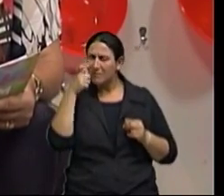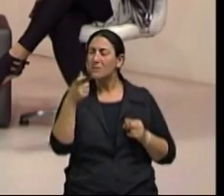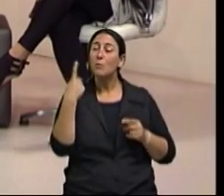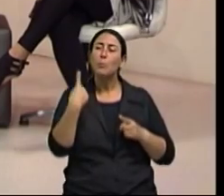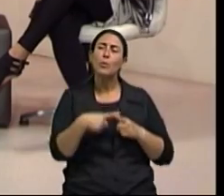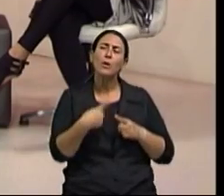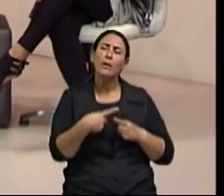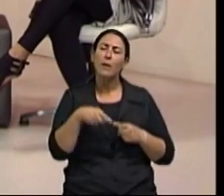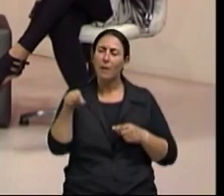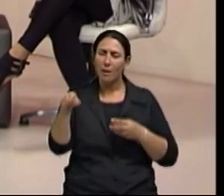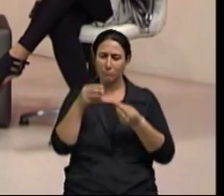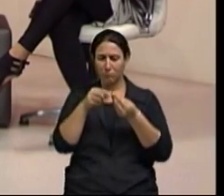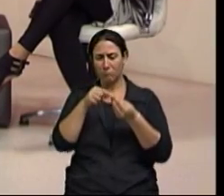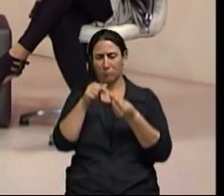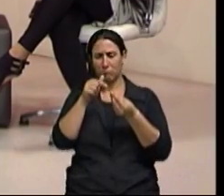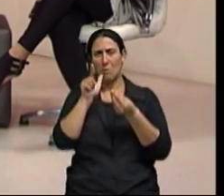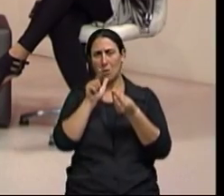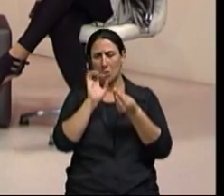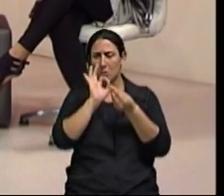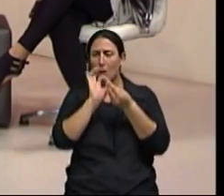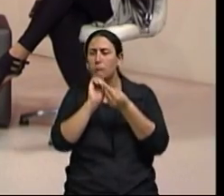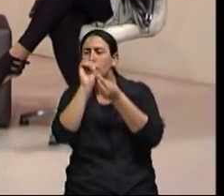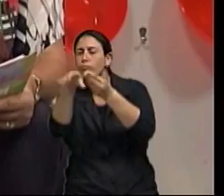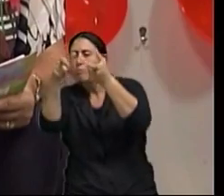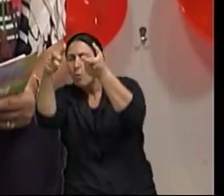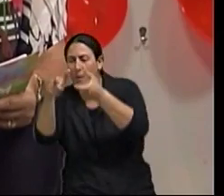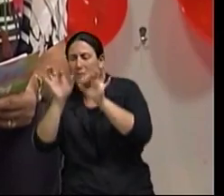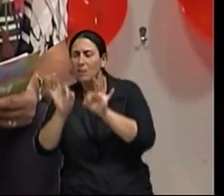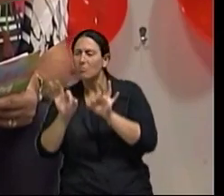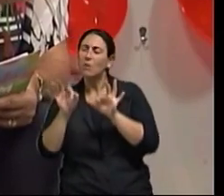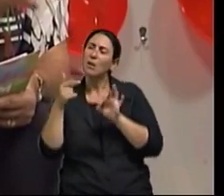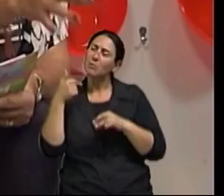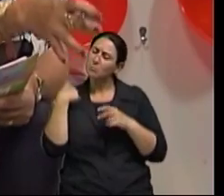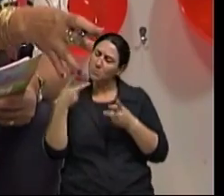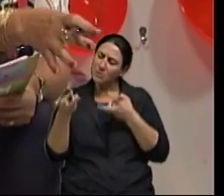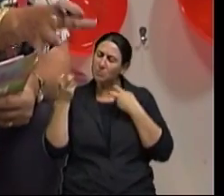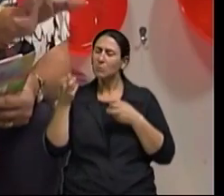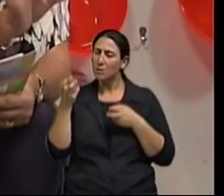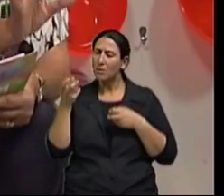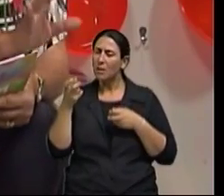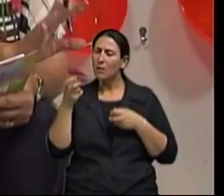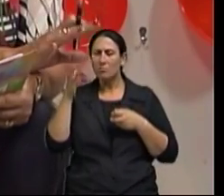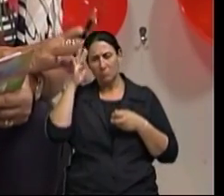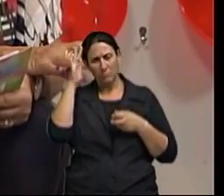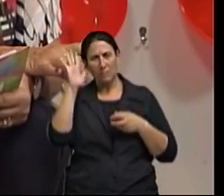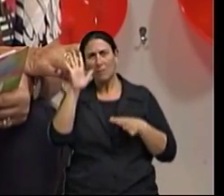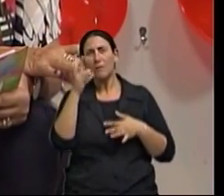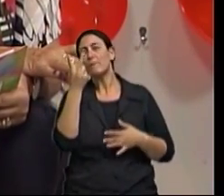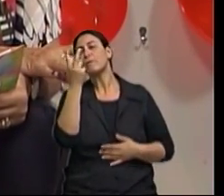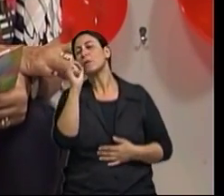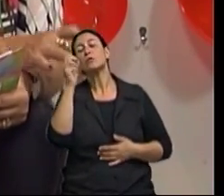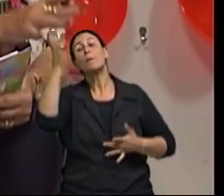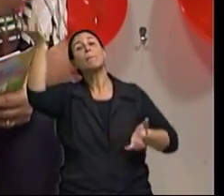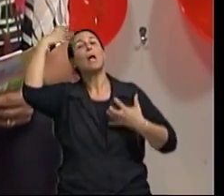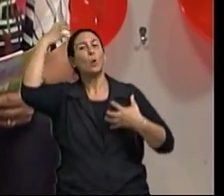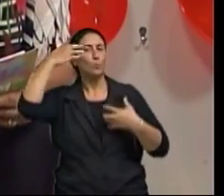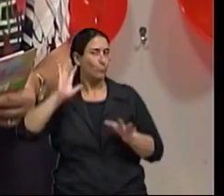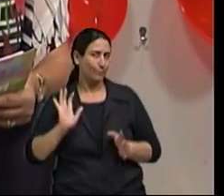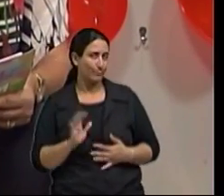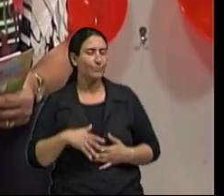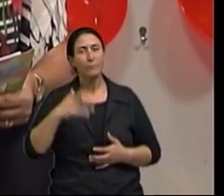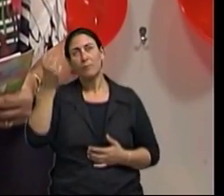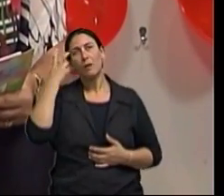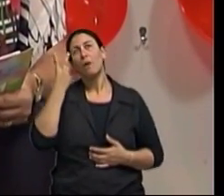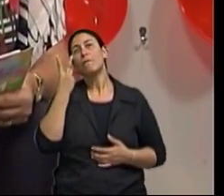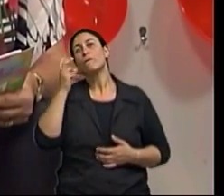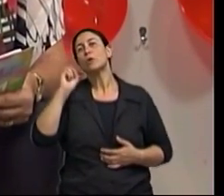pequenas grandes ações, né? Não sei se o senhor concorda comigo. Levavam 20 minutos alguém para tomar banho.